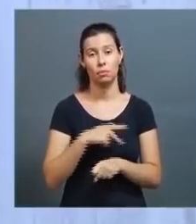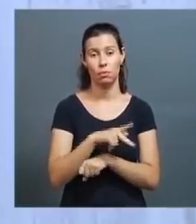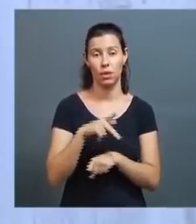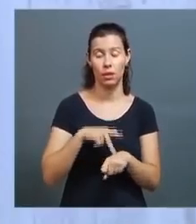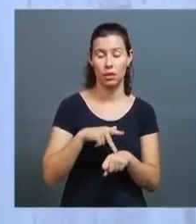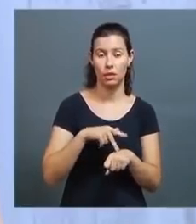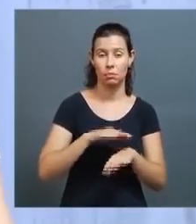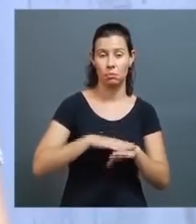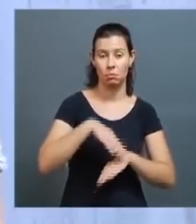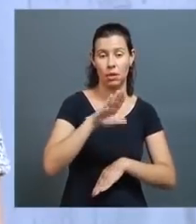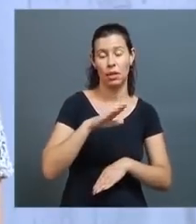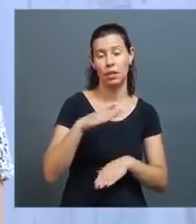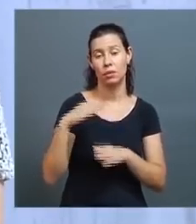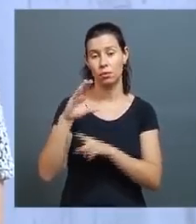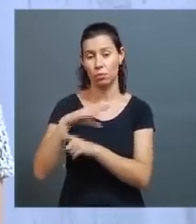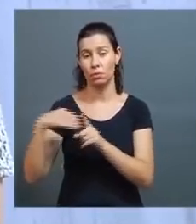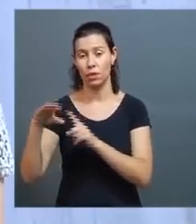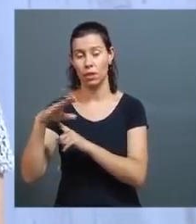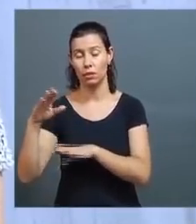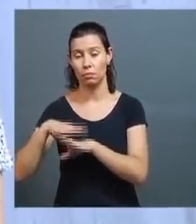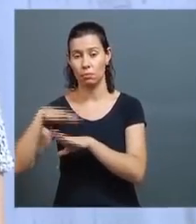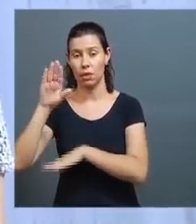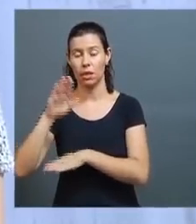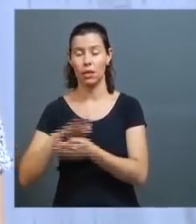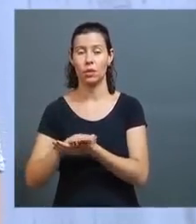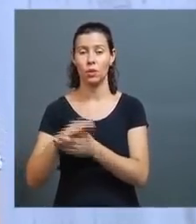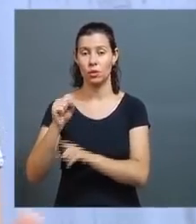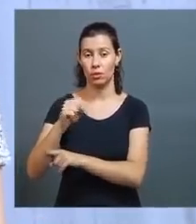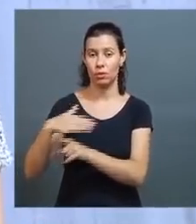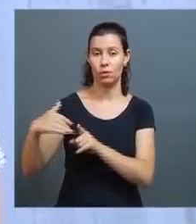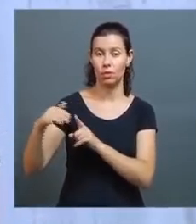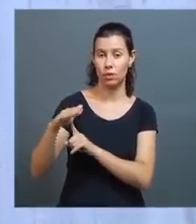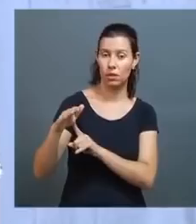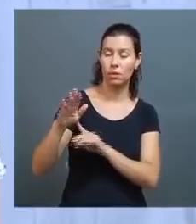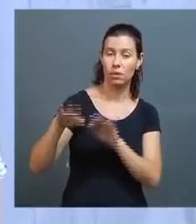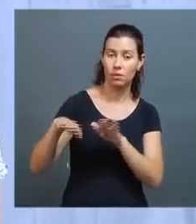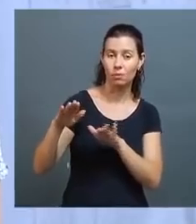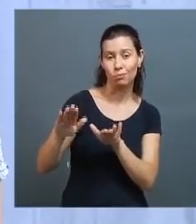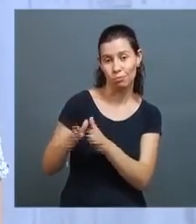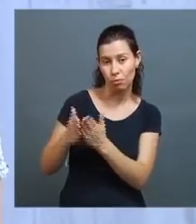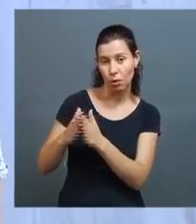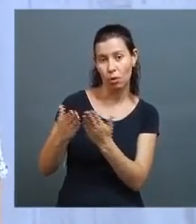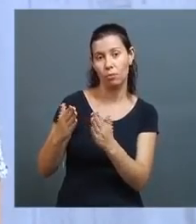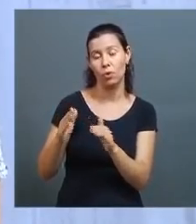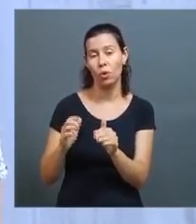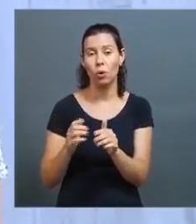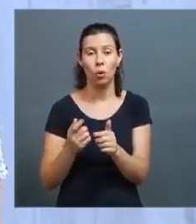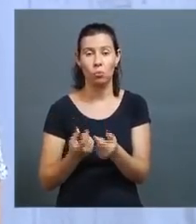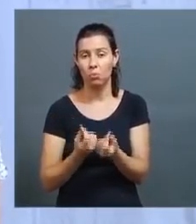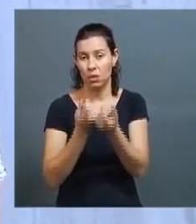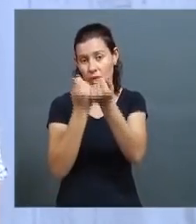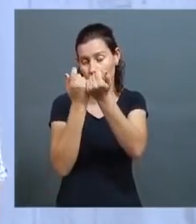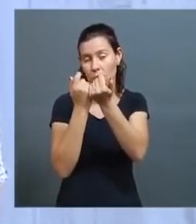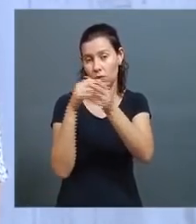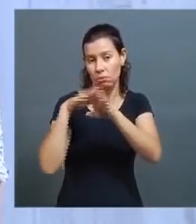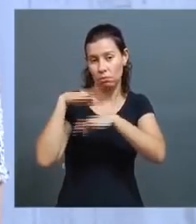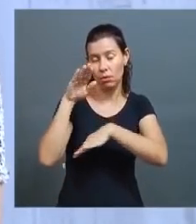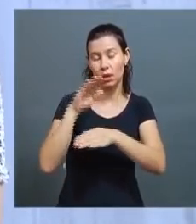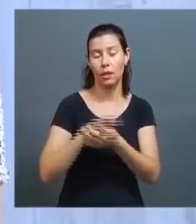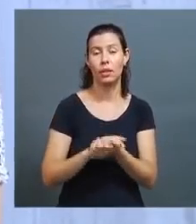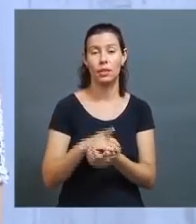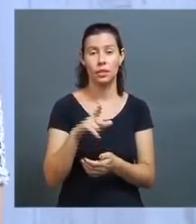mais, uma comunidade que tem mais, ou nível social. Então, independe do nível social. Mas nós temos também, do ponto de